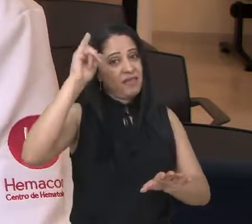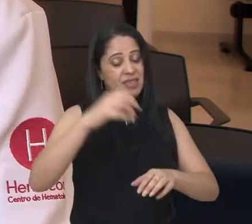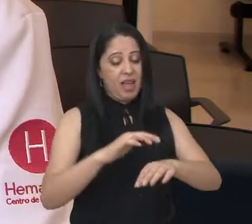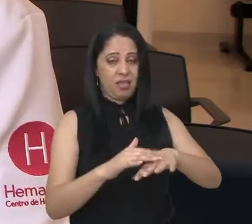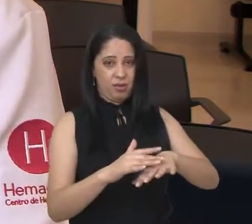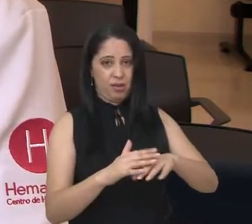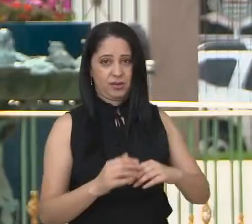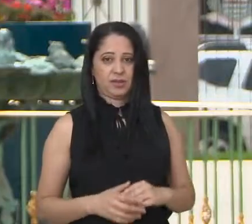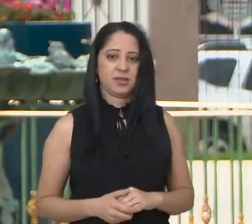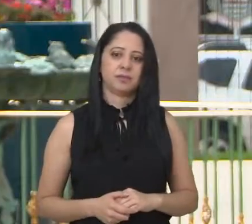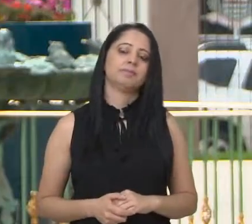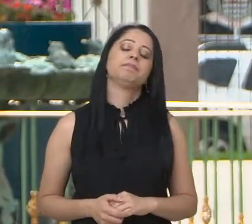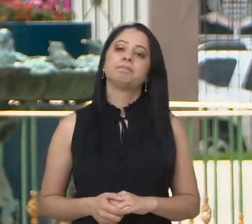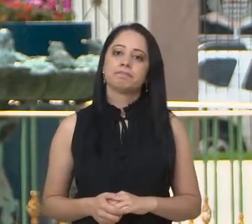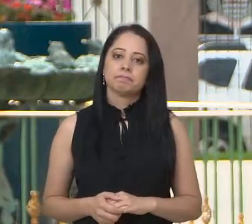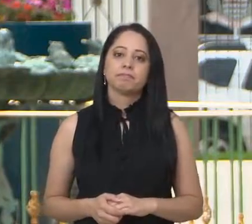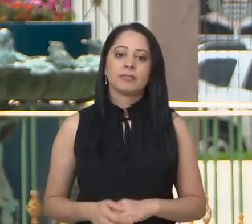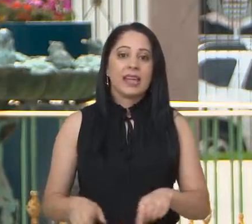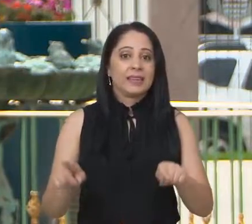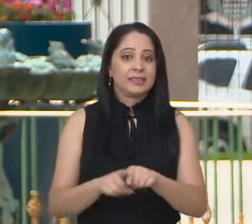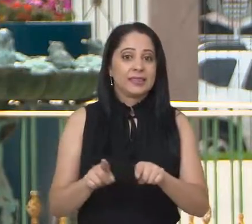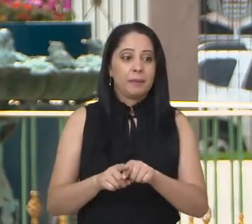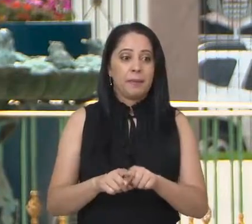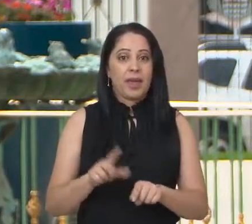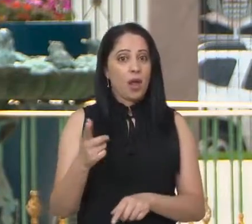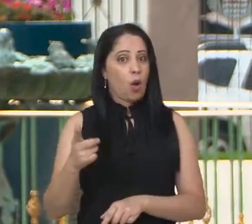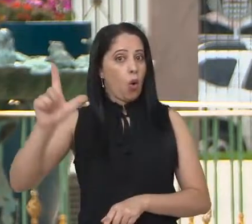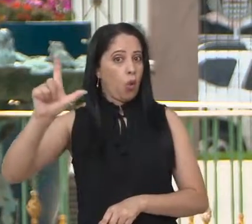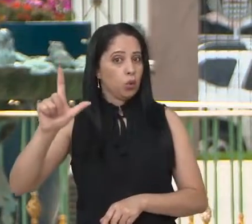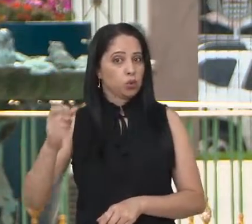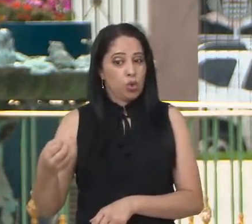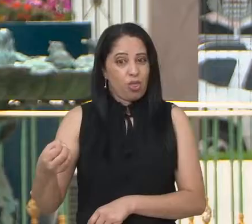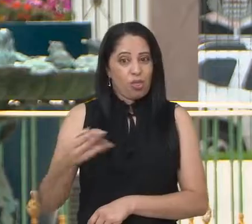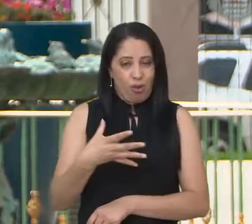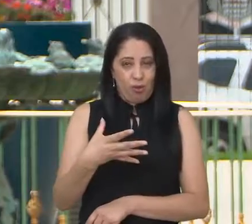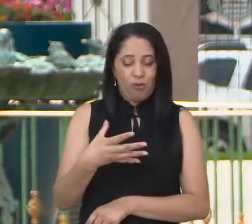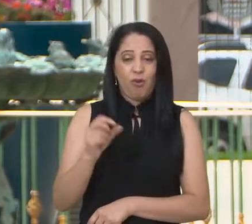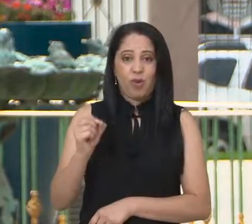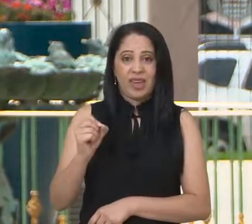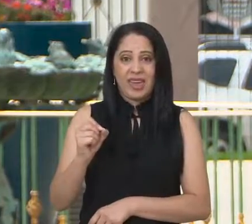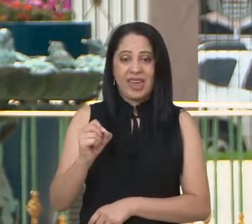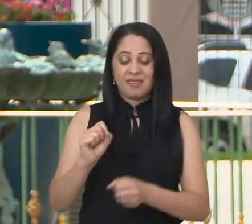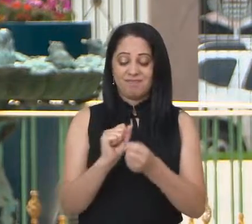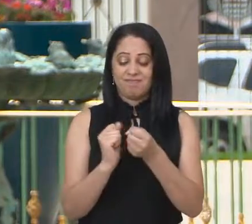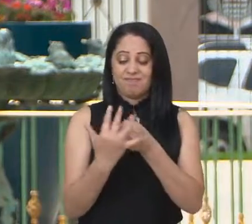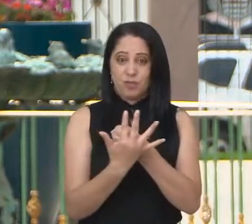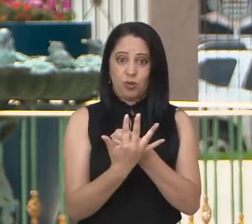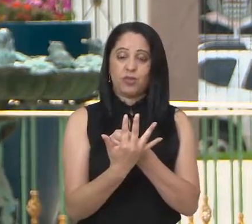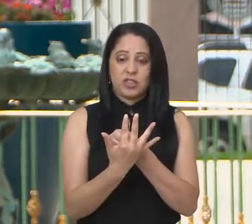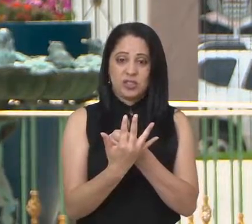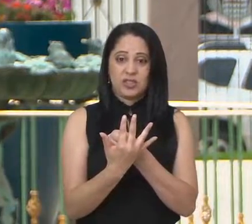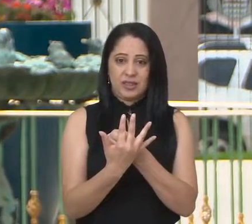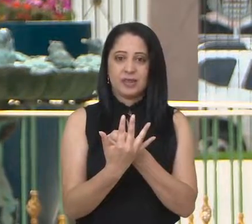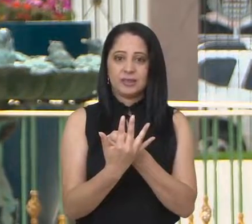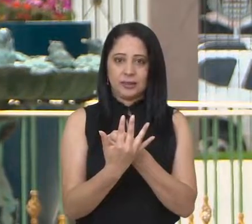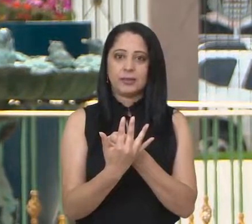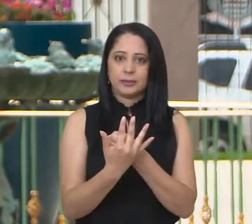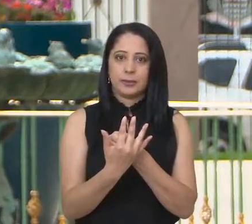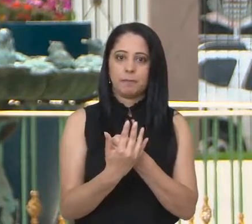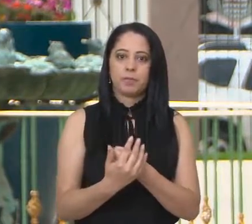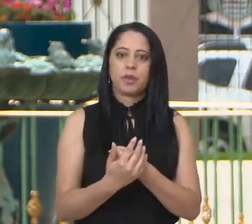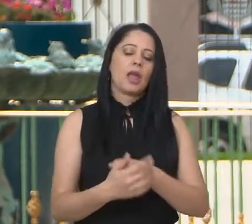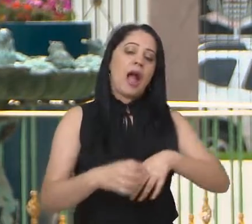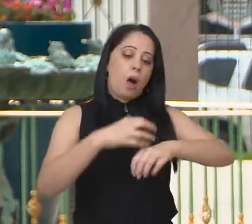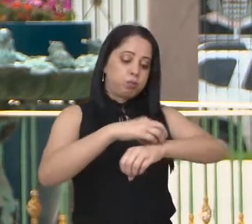prevenir essa trombose. E o fator novo que fez aumentar o número de casos da doença no país foi a Covid-19. A